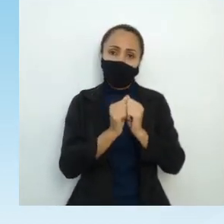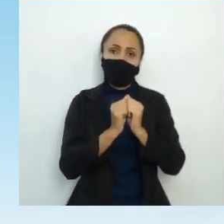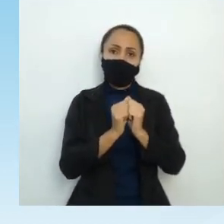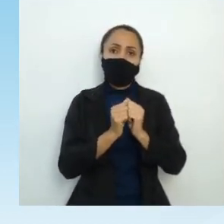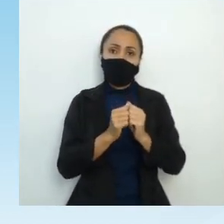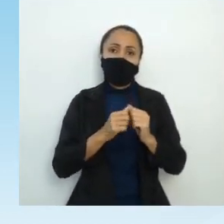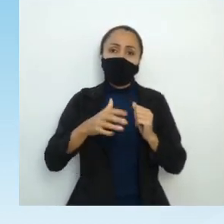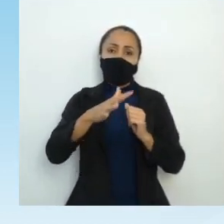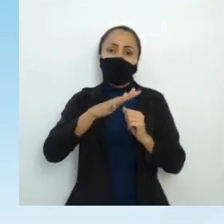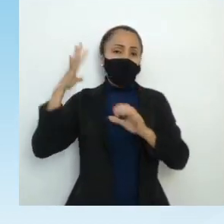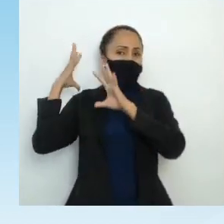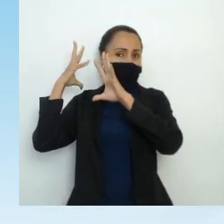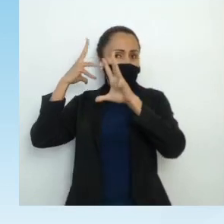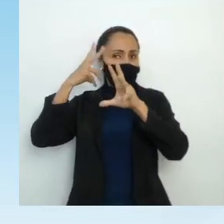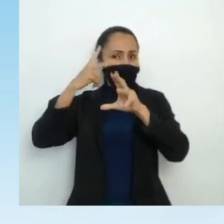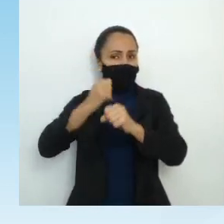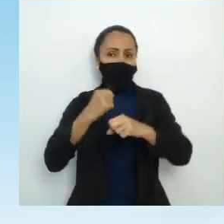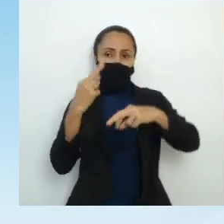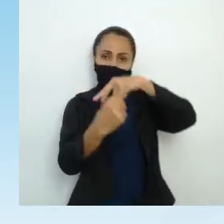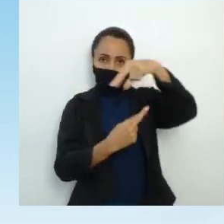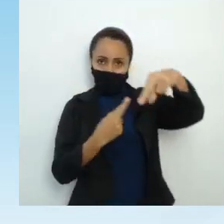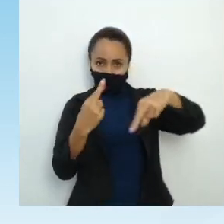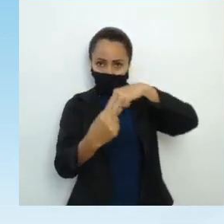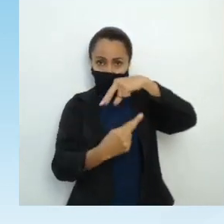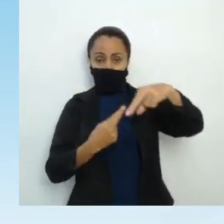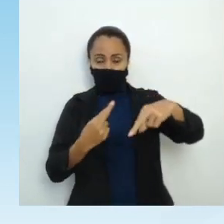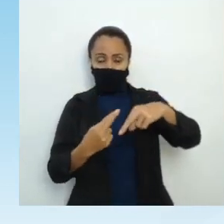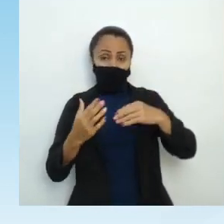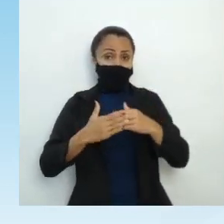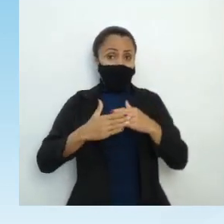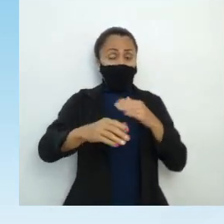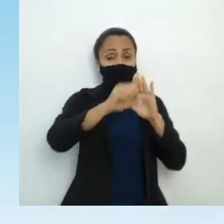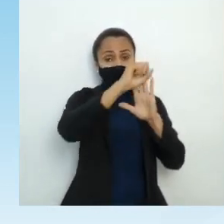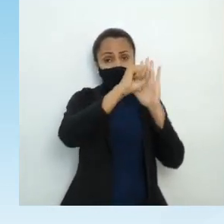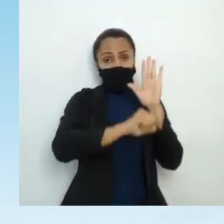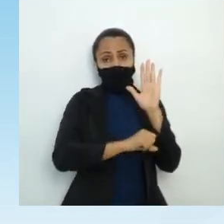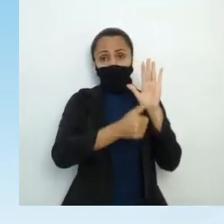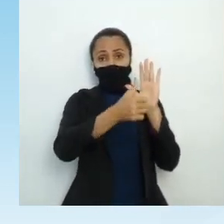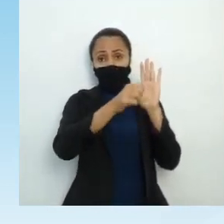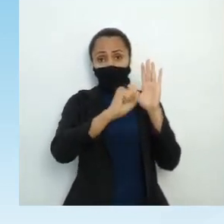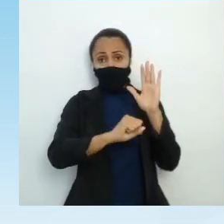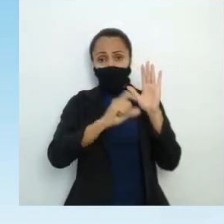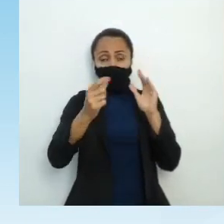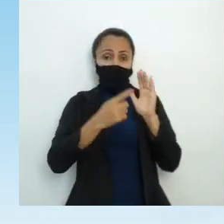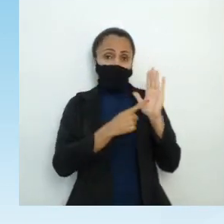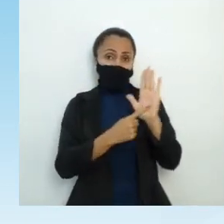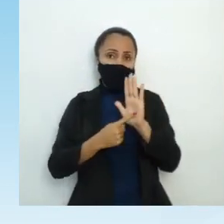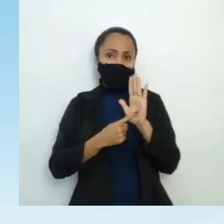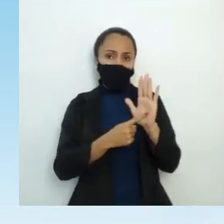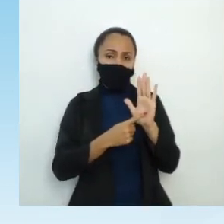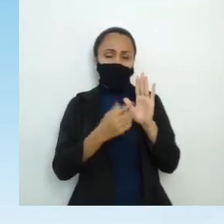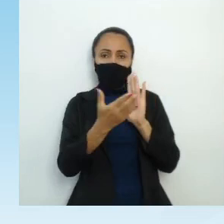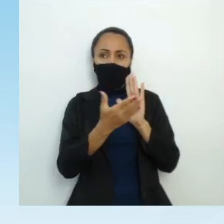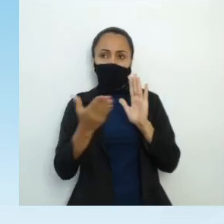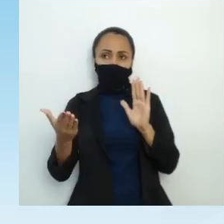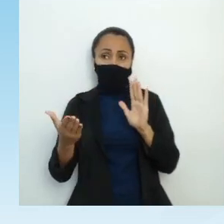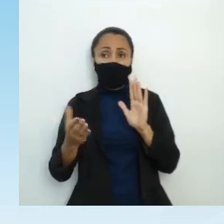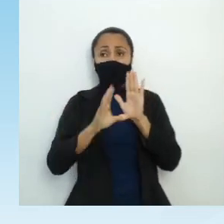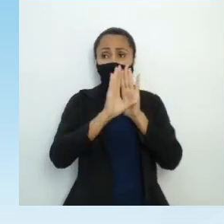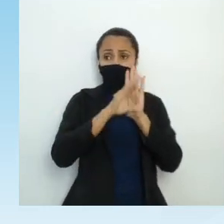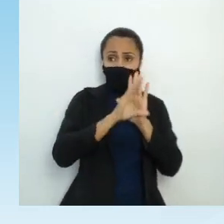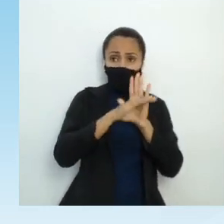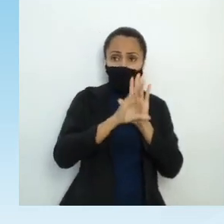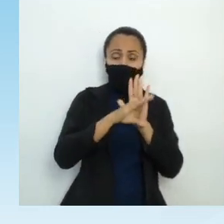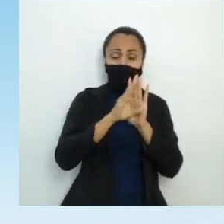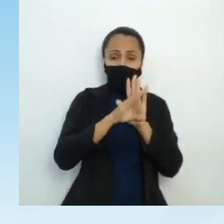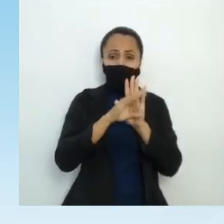panorama geral dessas revoluções burguesas. A partir do século XVIII, eu mostrei aqui rapidamente, né, alguns conceitos da Revolução da